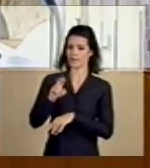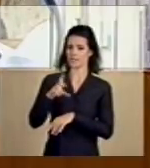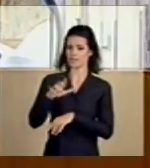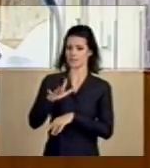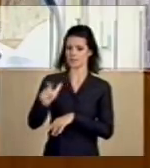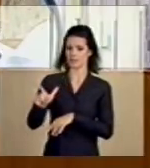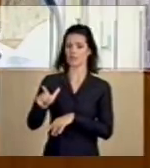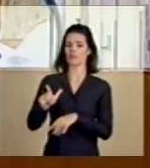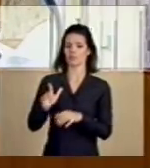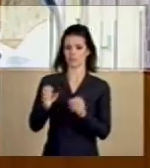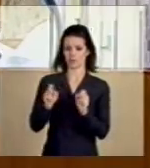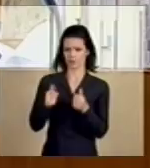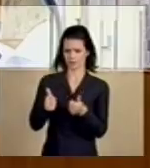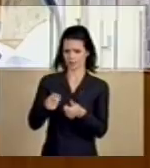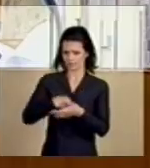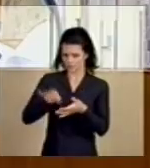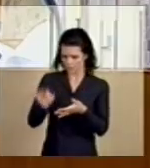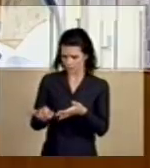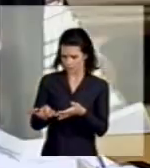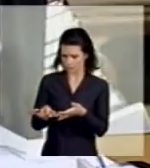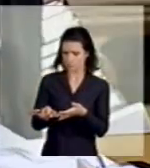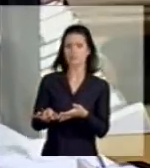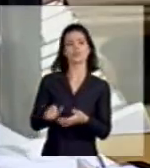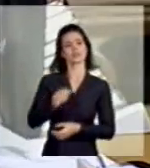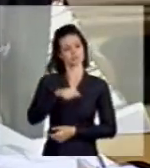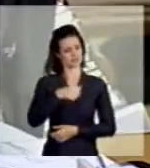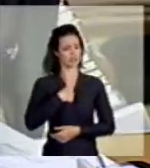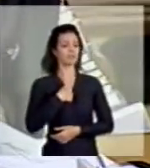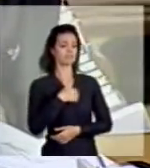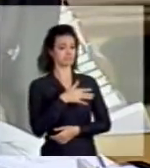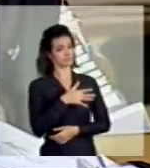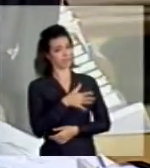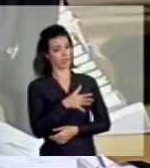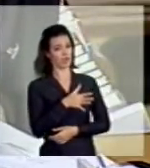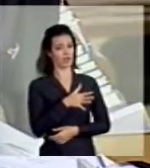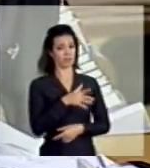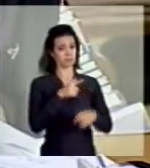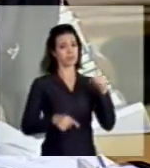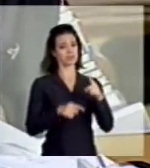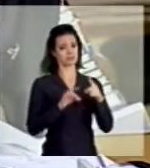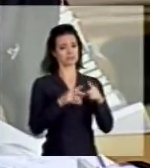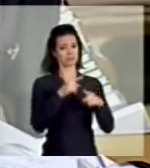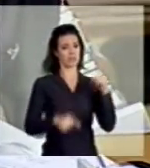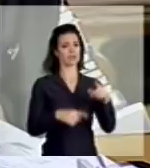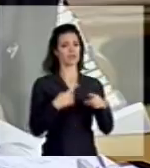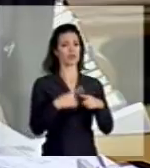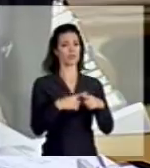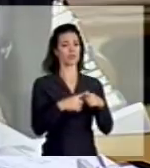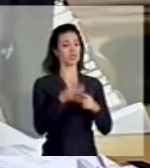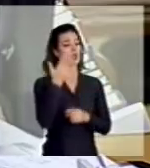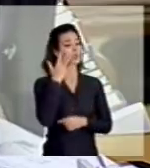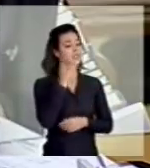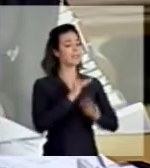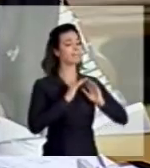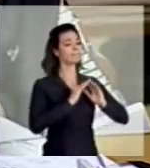fato? Eu anotei certo? Sim, é parcialmente, porque eu não sei se na petição inicial houve também